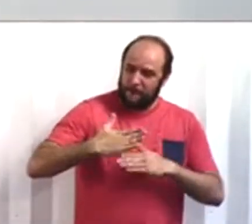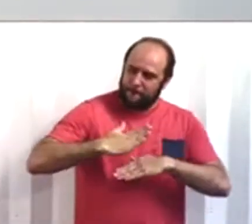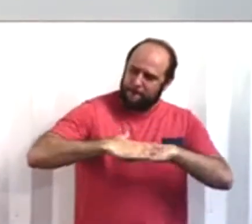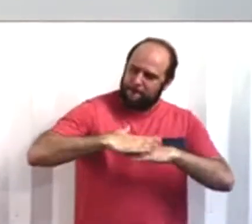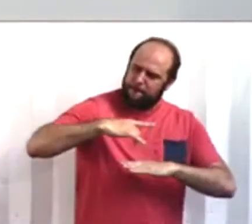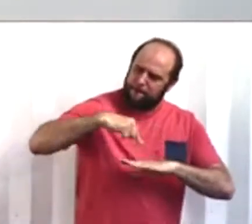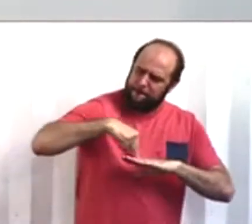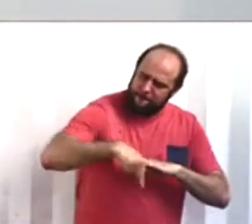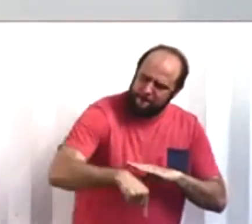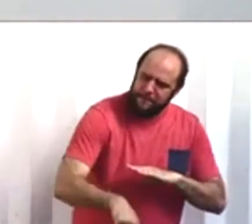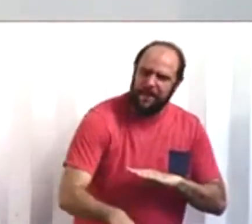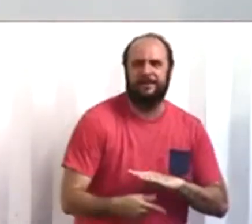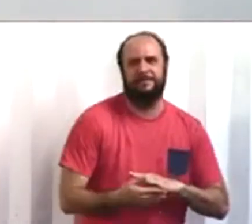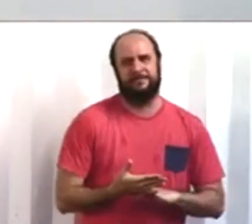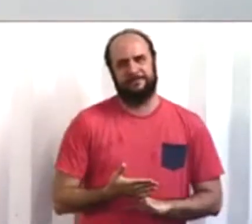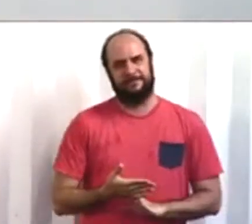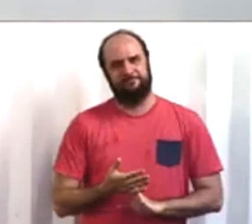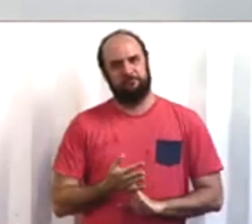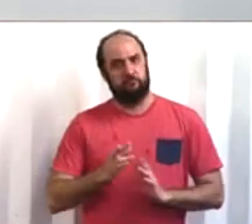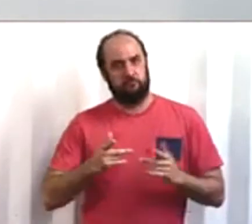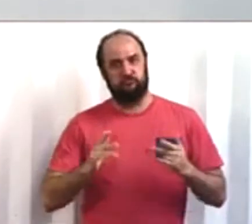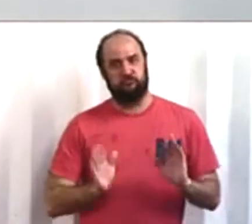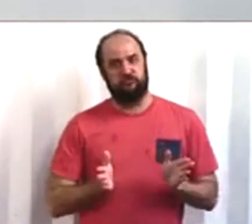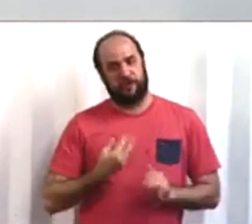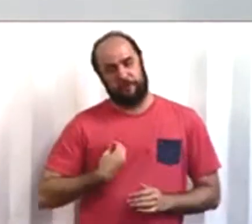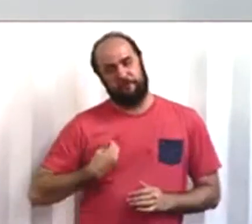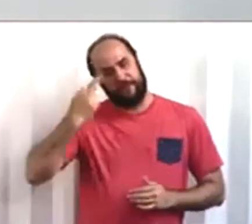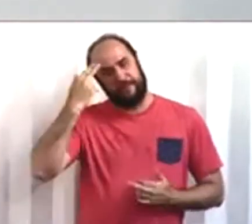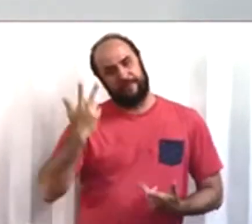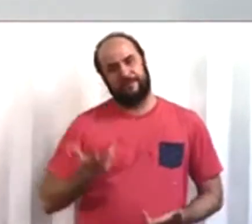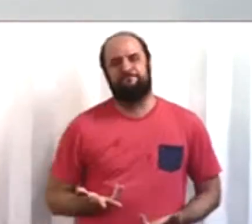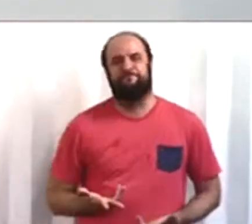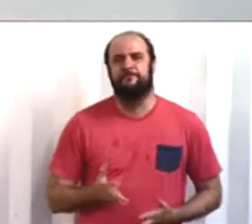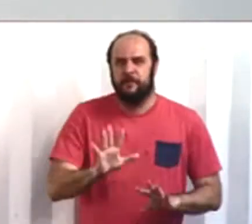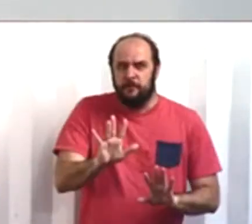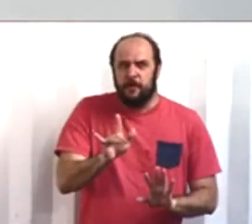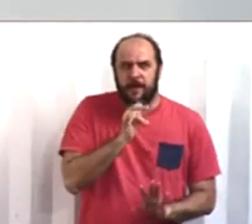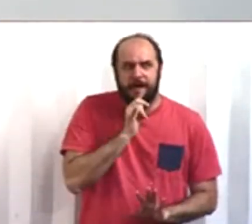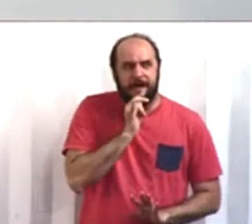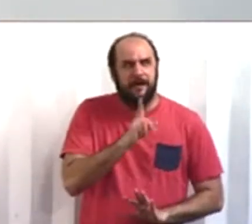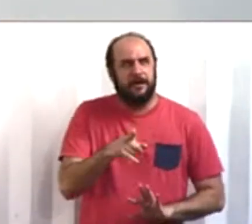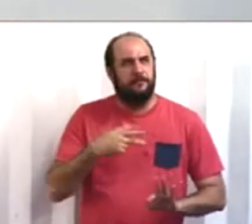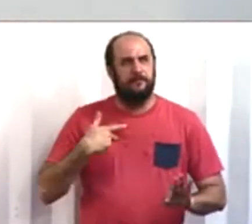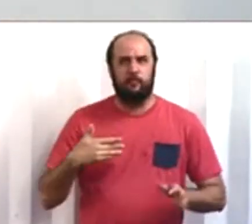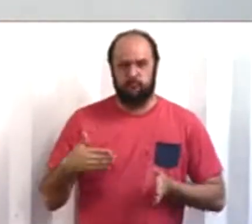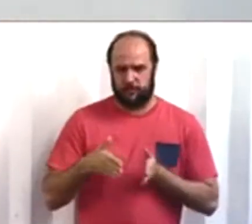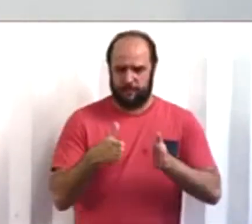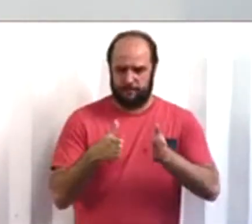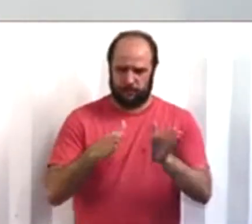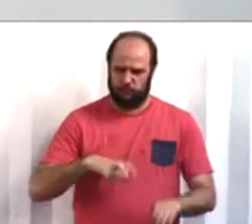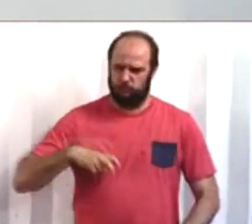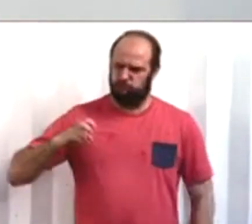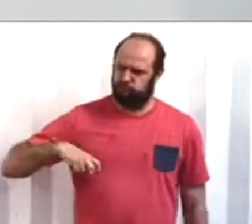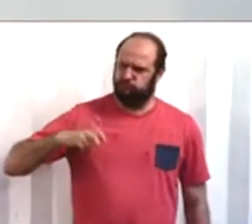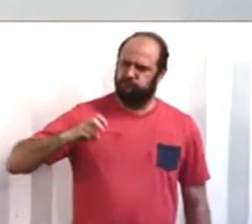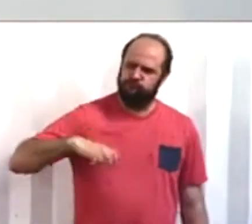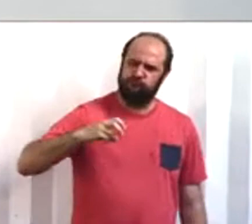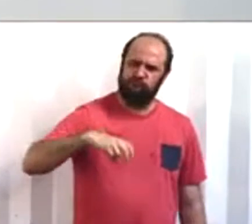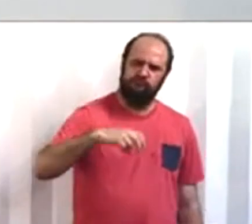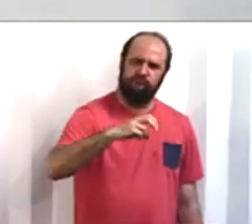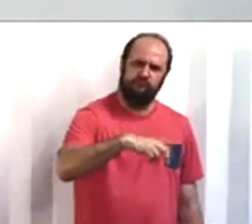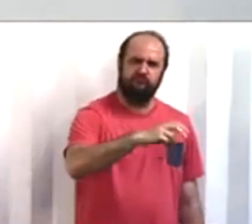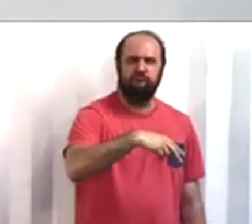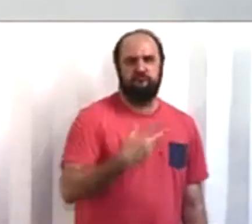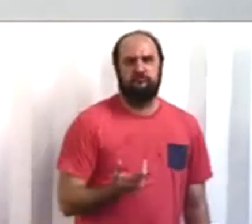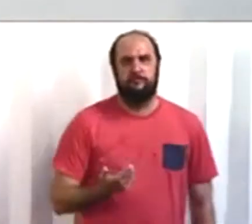profunda, talvez, do que aquilo que você já vive, já conhece. Como quando você anda por uma estrada, você anda por um caminho, uma